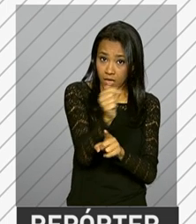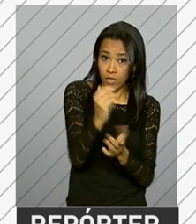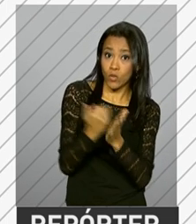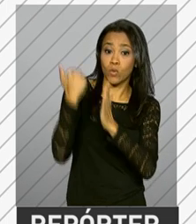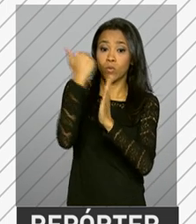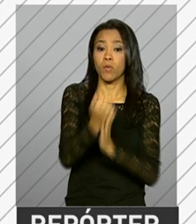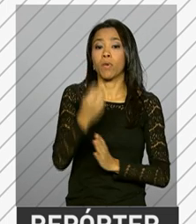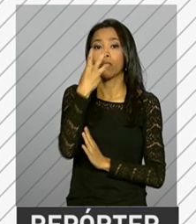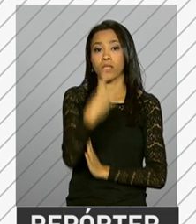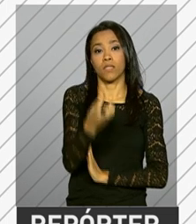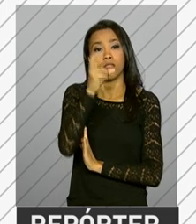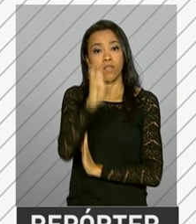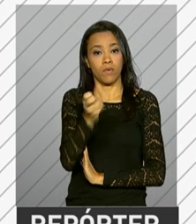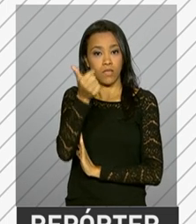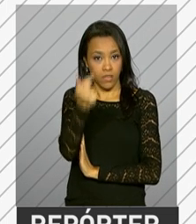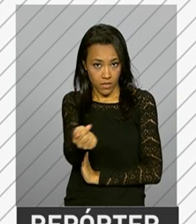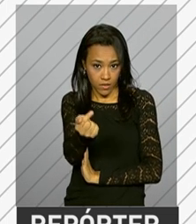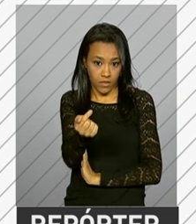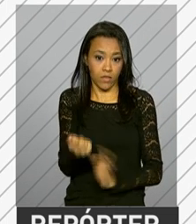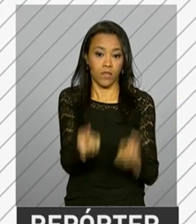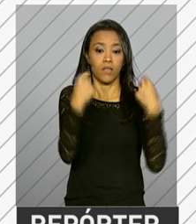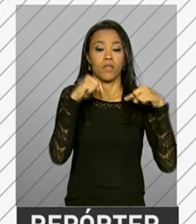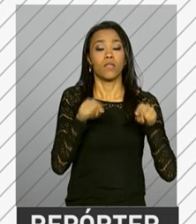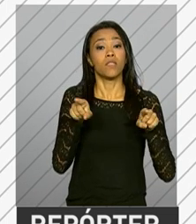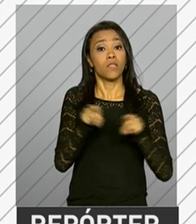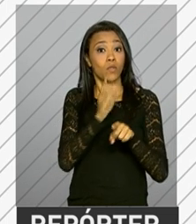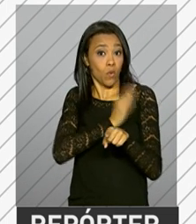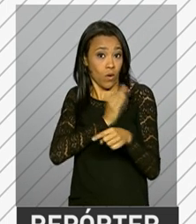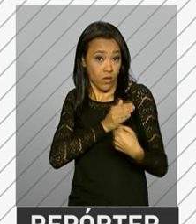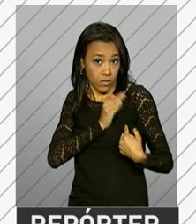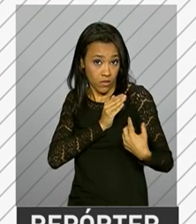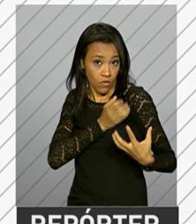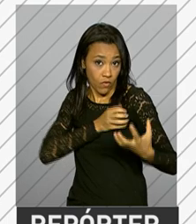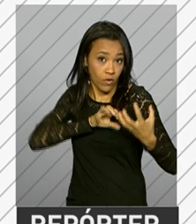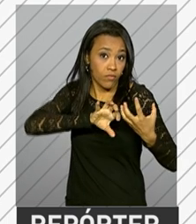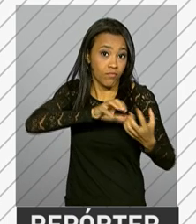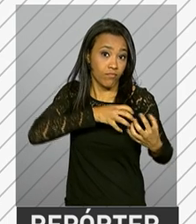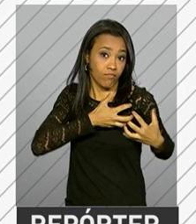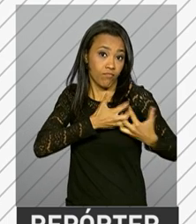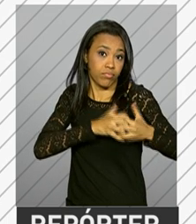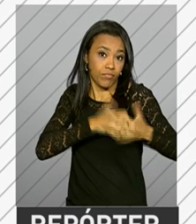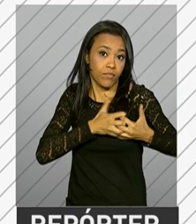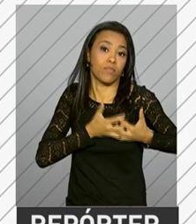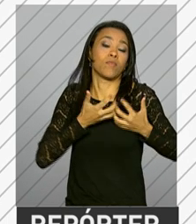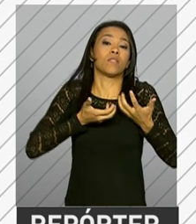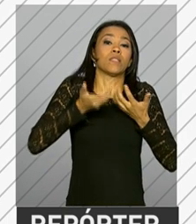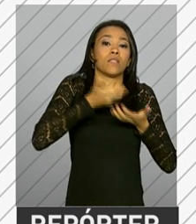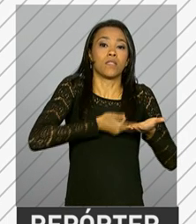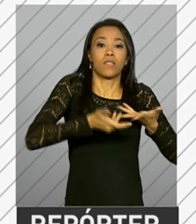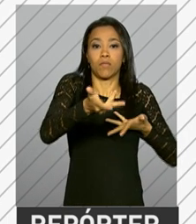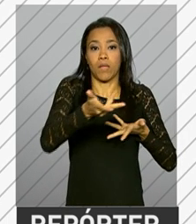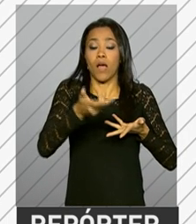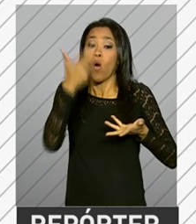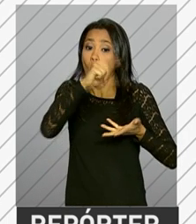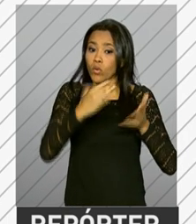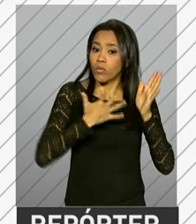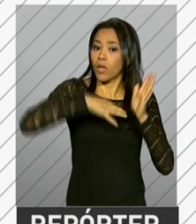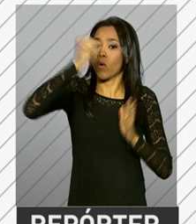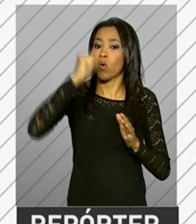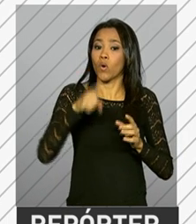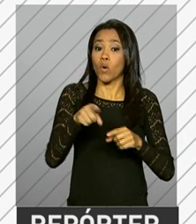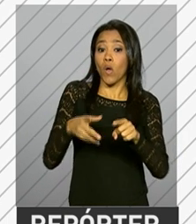para 357. Além do coração, outros órgãos também registraram recorde: